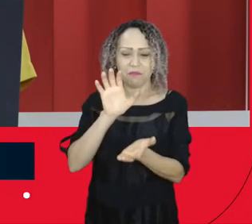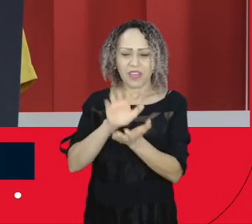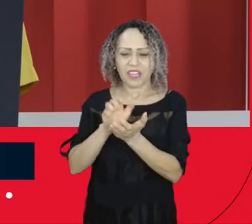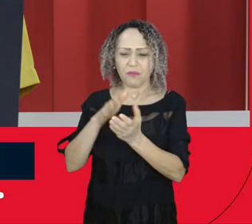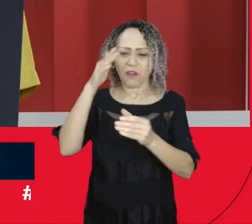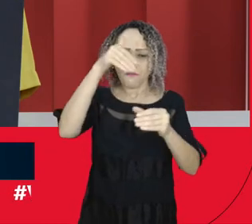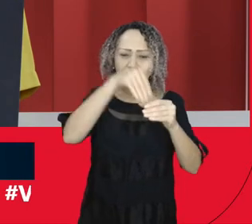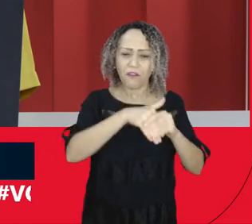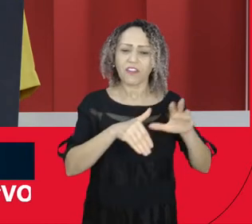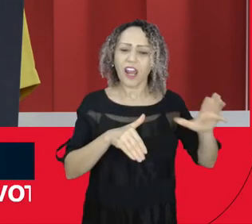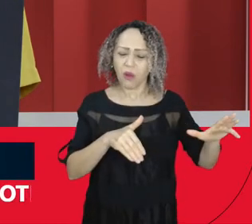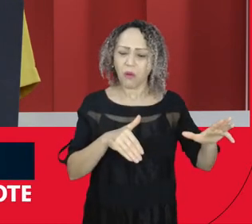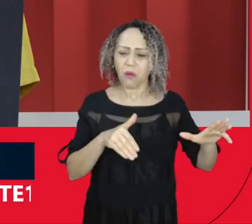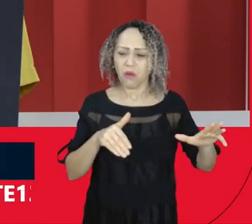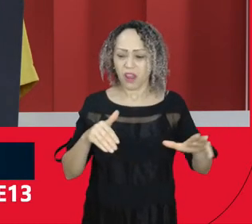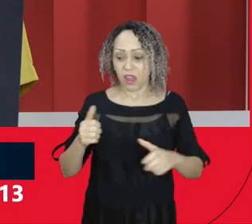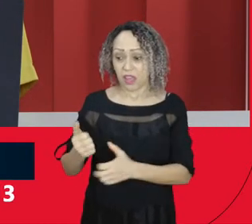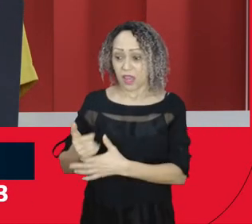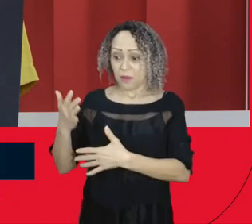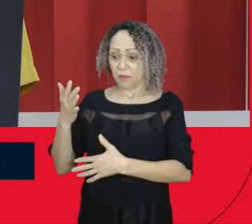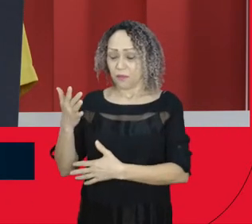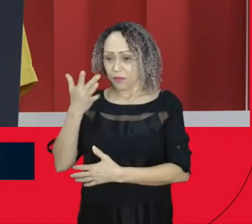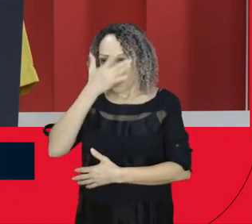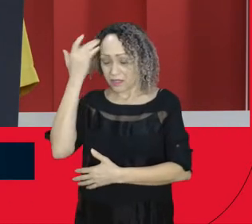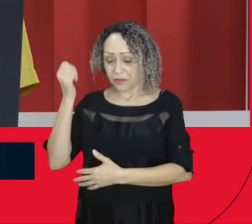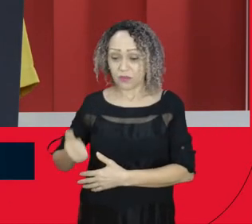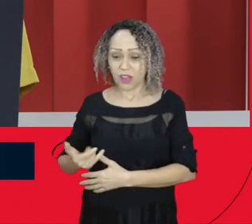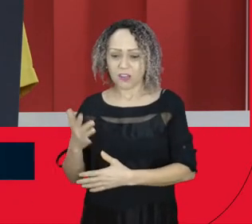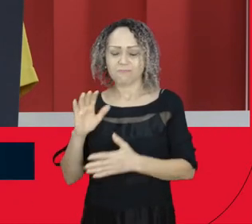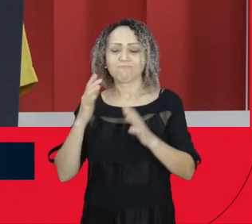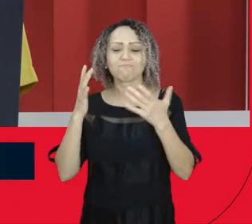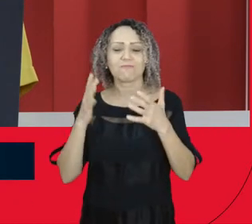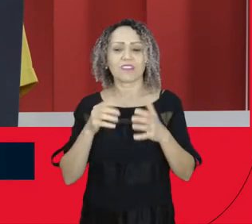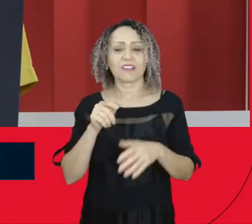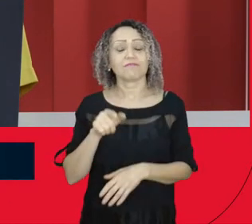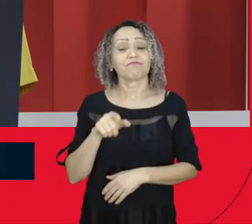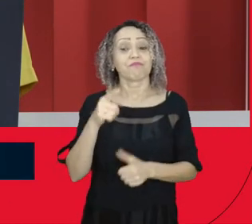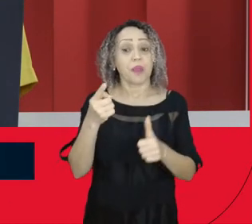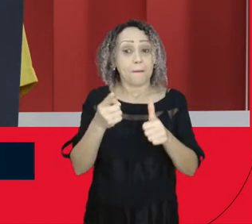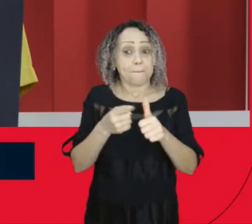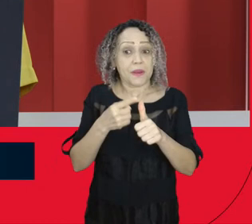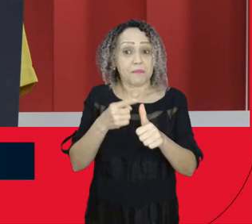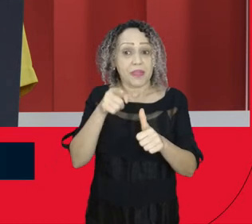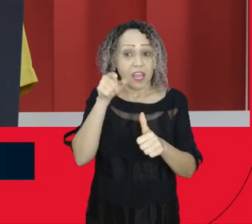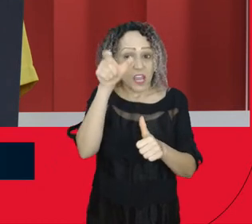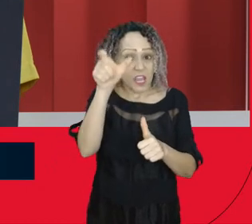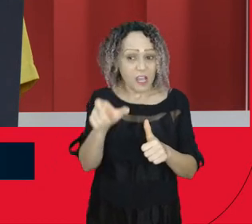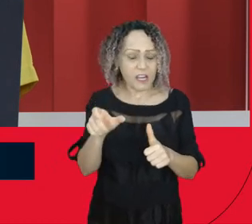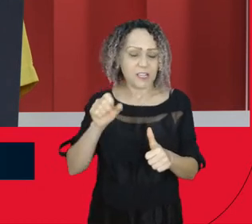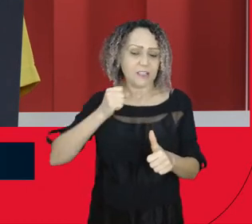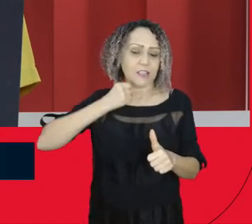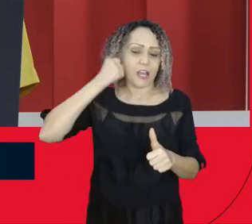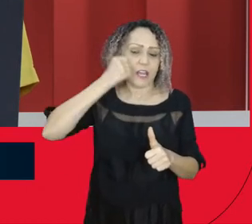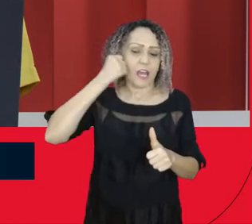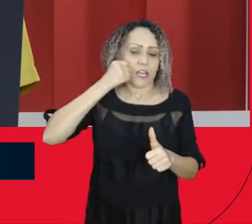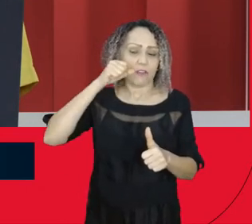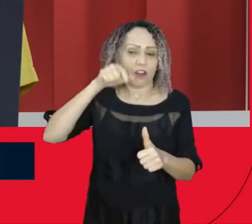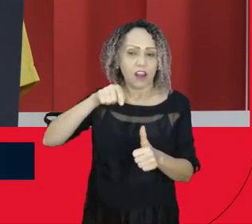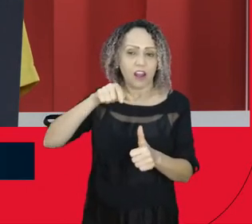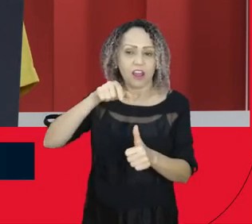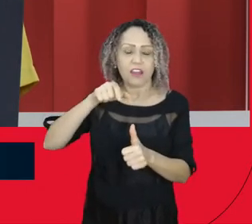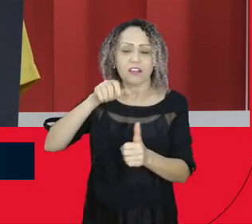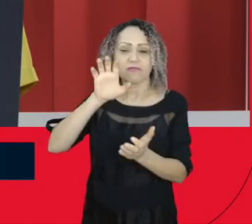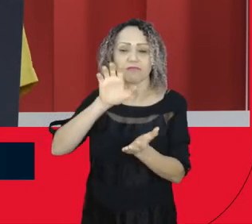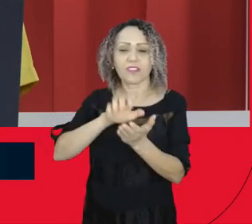também a sua vitória, que eu queria até pontuar, né? A primeira senadora, né, do estado, 2 milhões